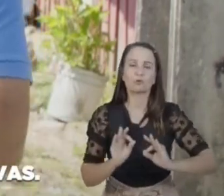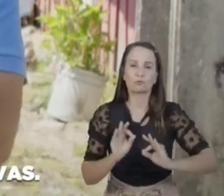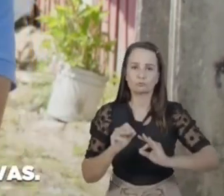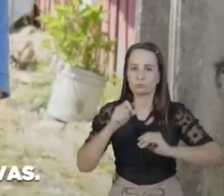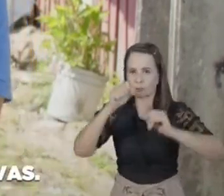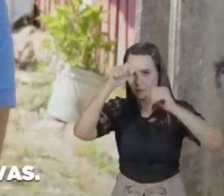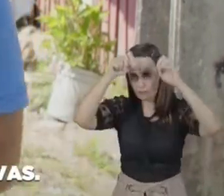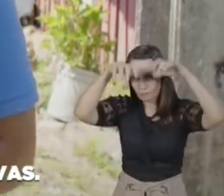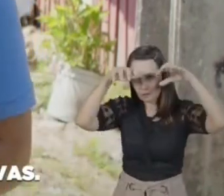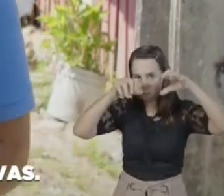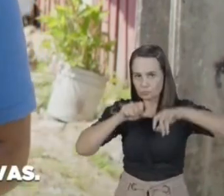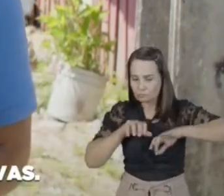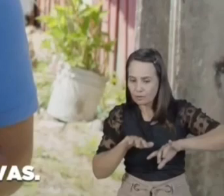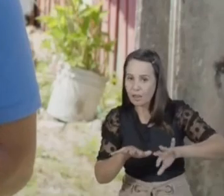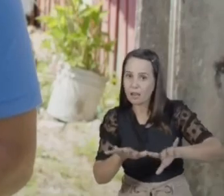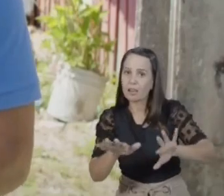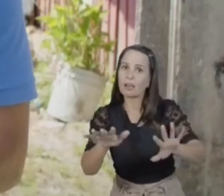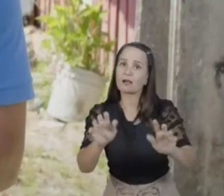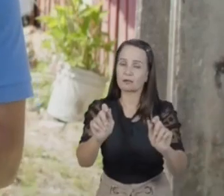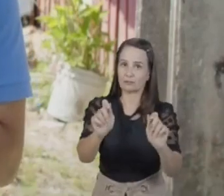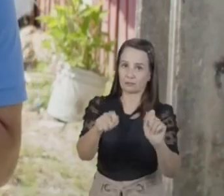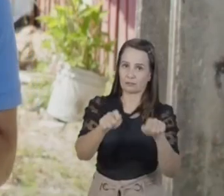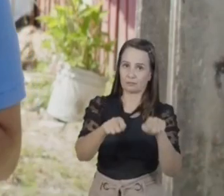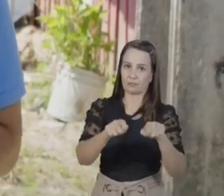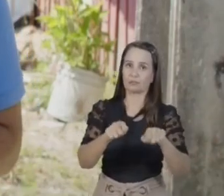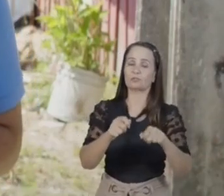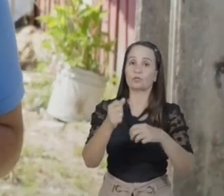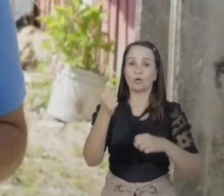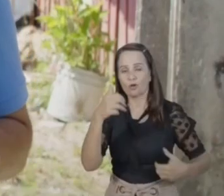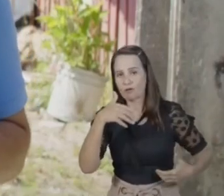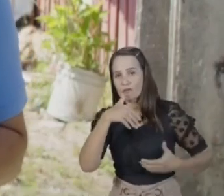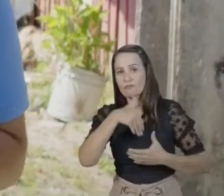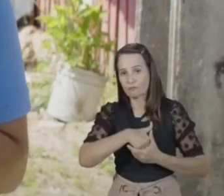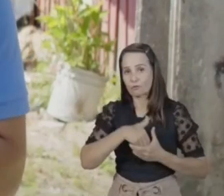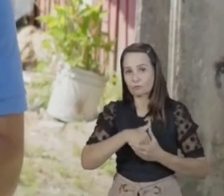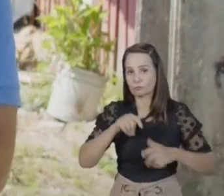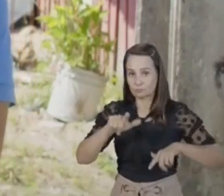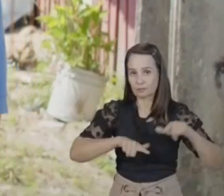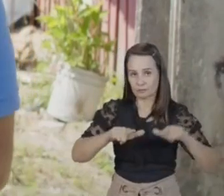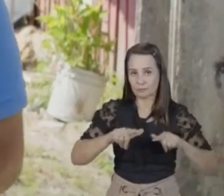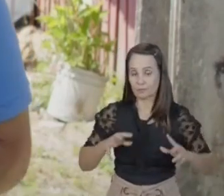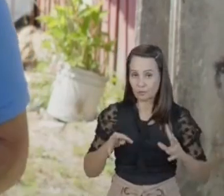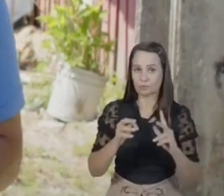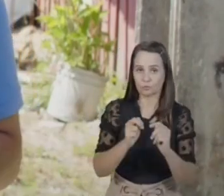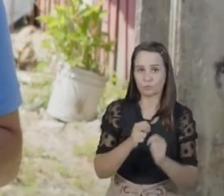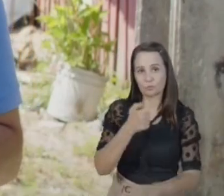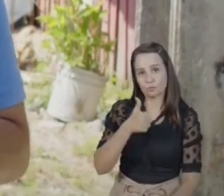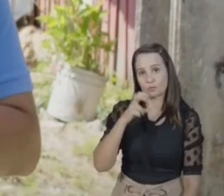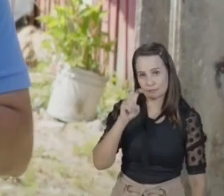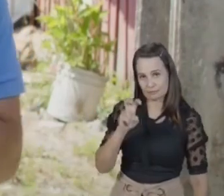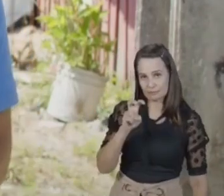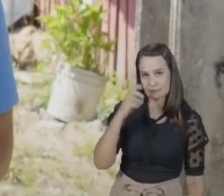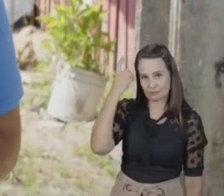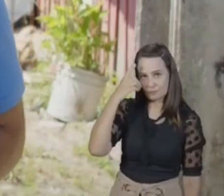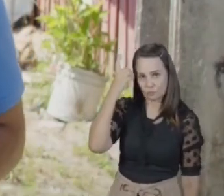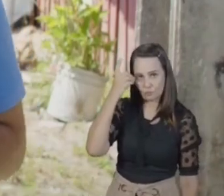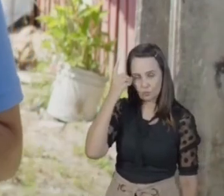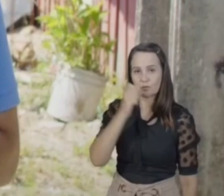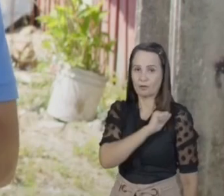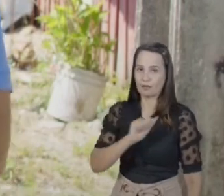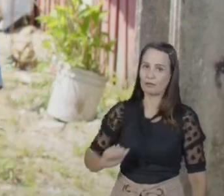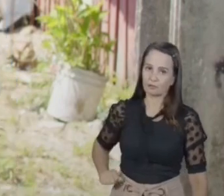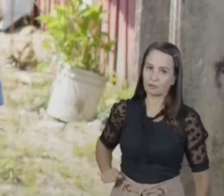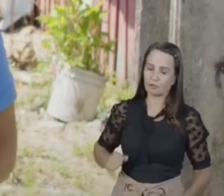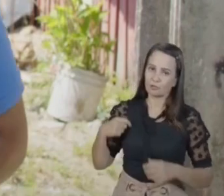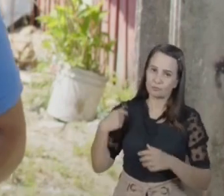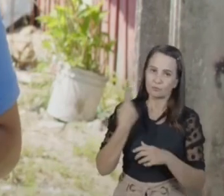e drenagem da água das chuvas. Conto com seu voto para o trabalho chegar para todos. É Antônio Doido 15 para